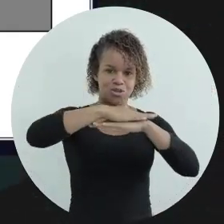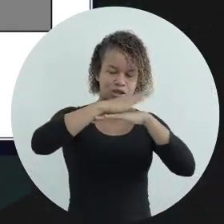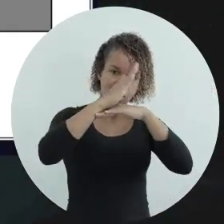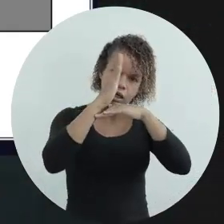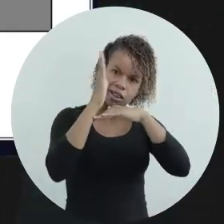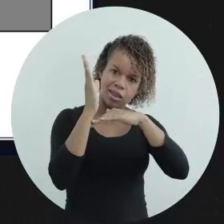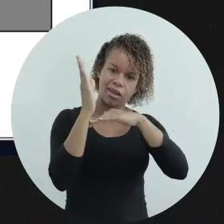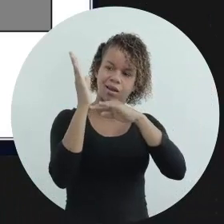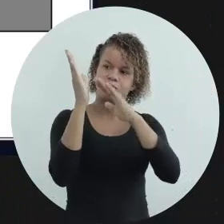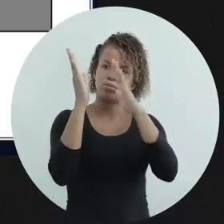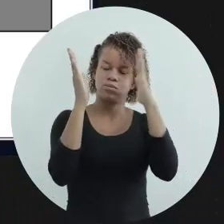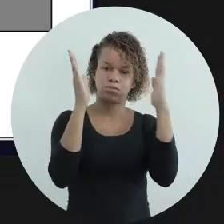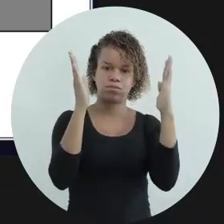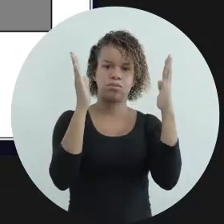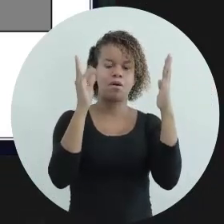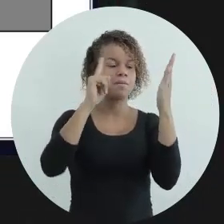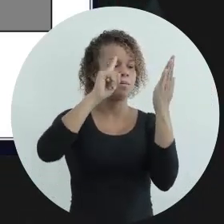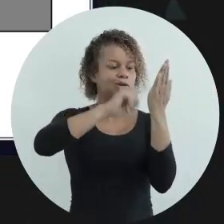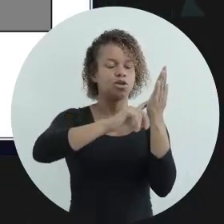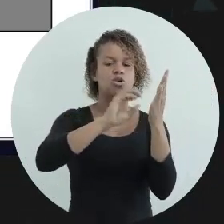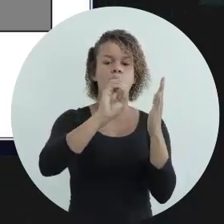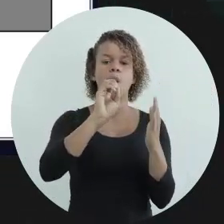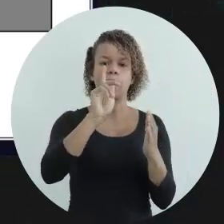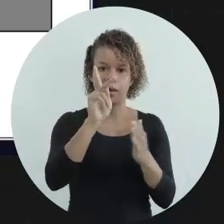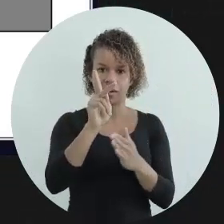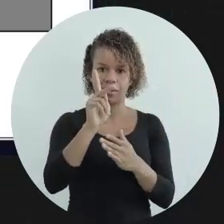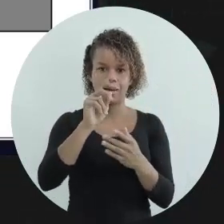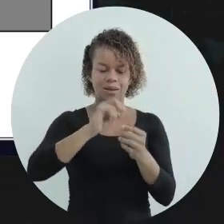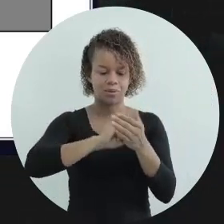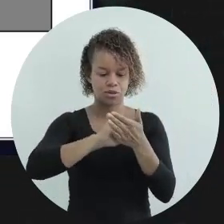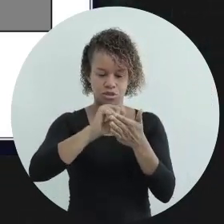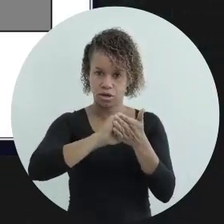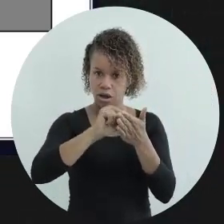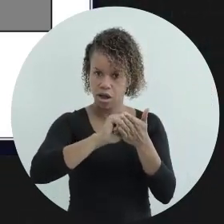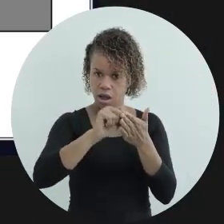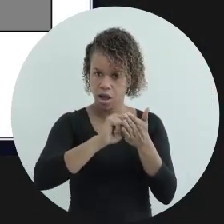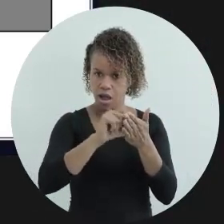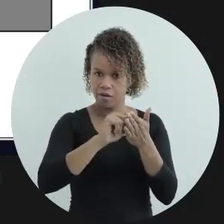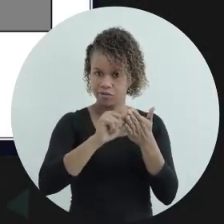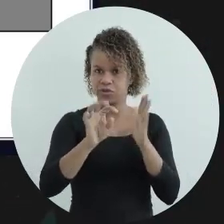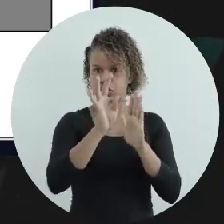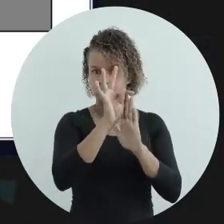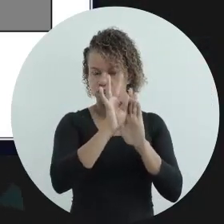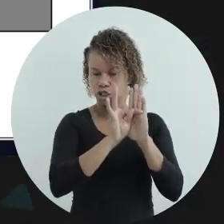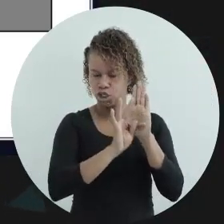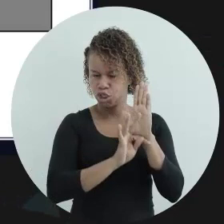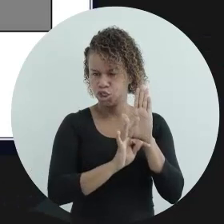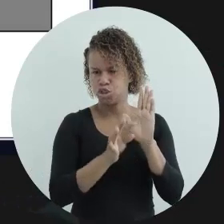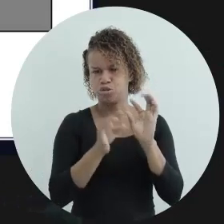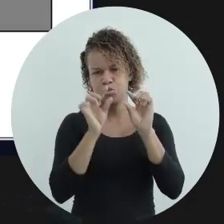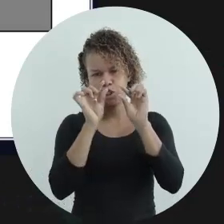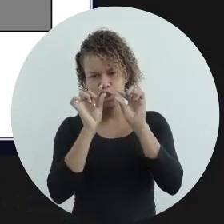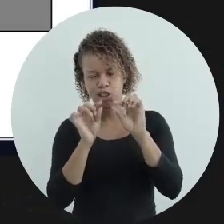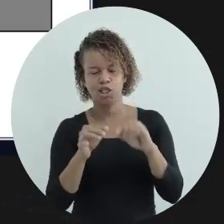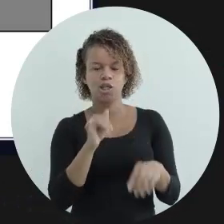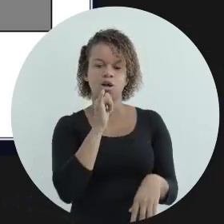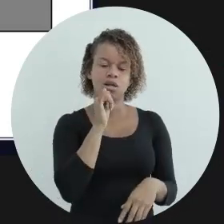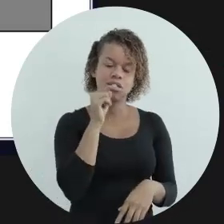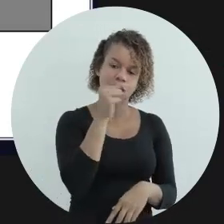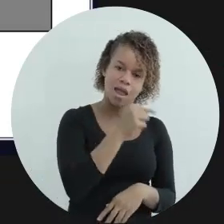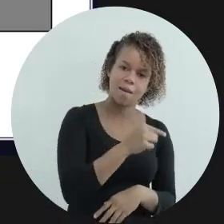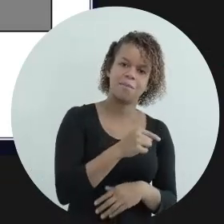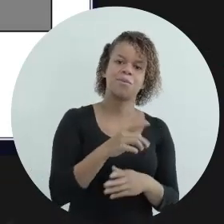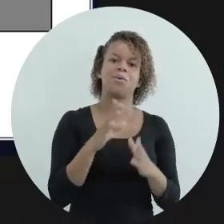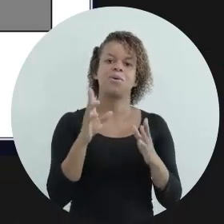um botãozinho de OK. Então ele escreve um textinho. Esse textinho, no nosso exemplo, tá? Coloque seu nome